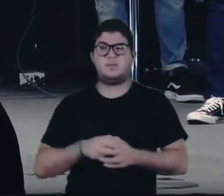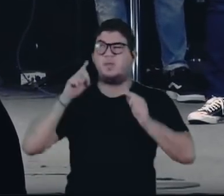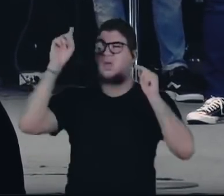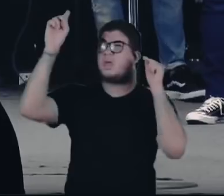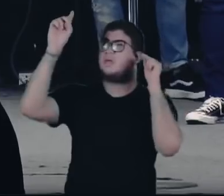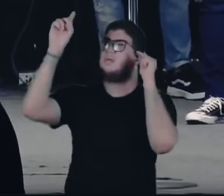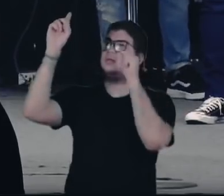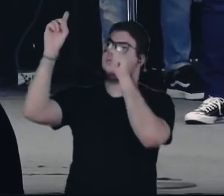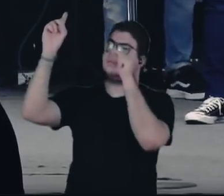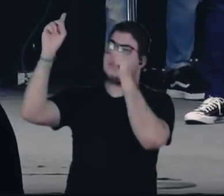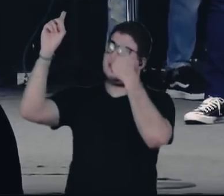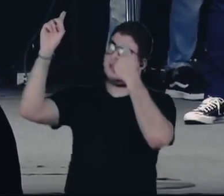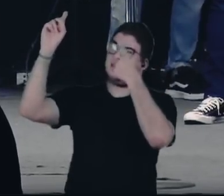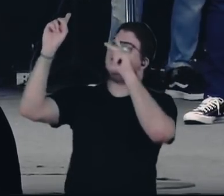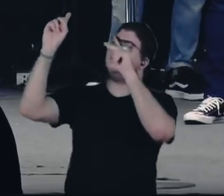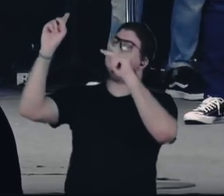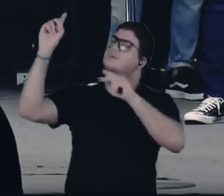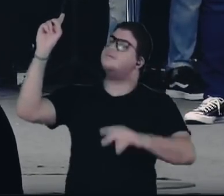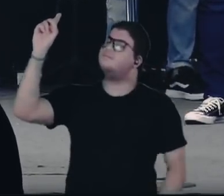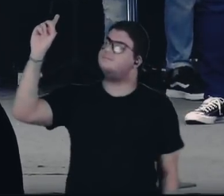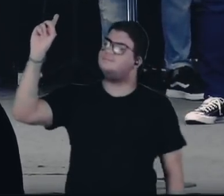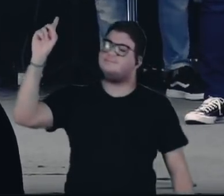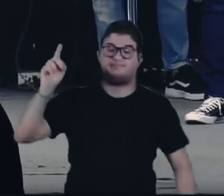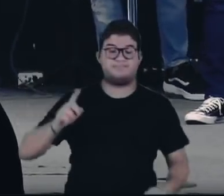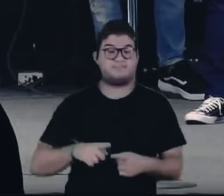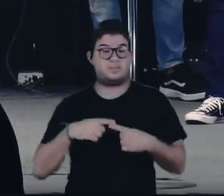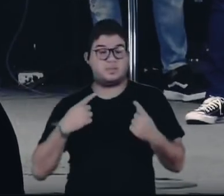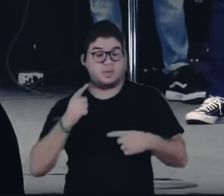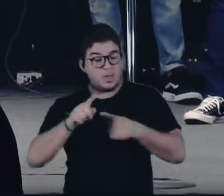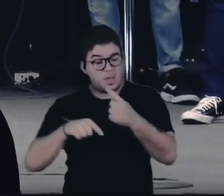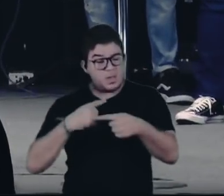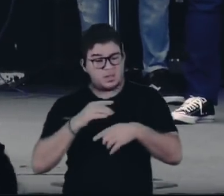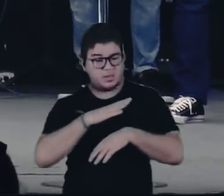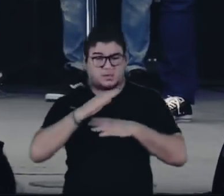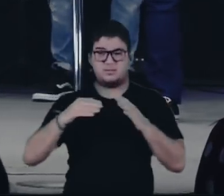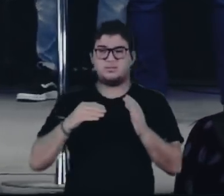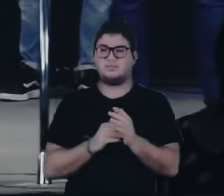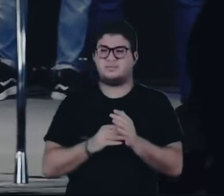pertencem a Ele. Mas através de tudo isso,